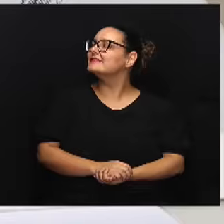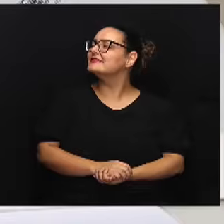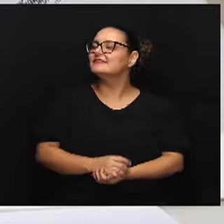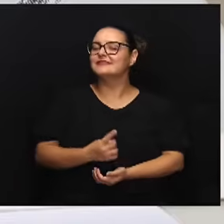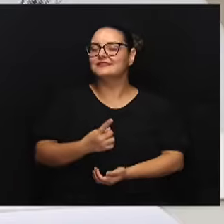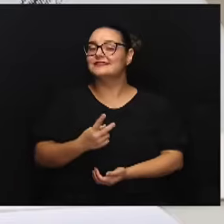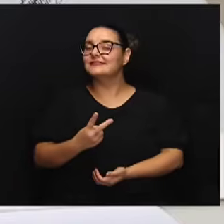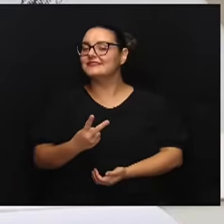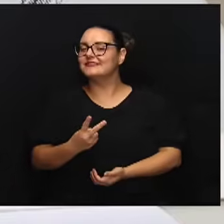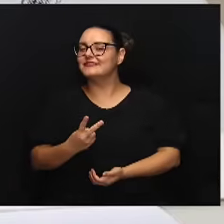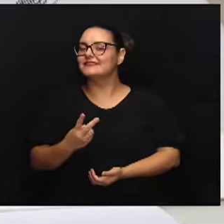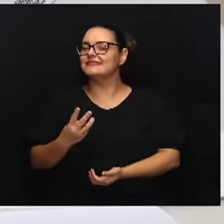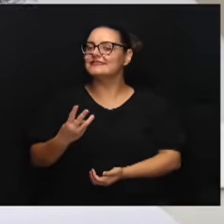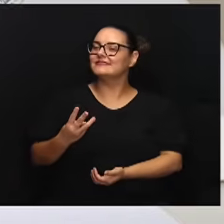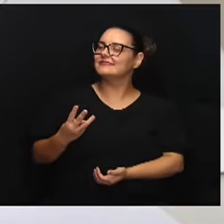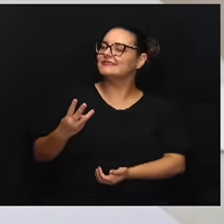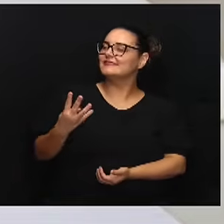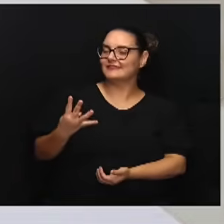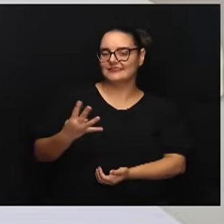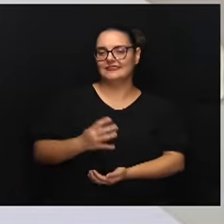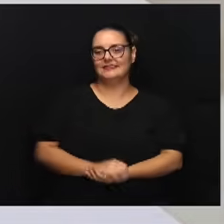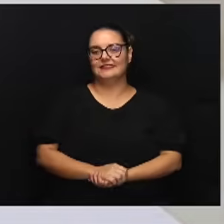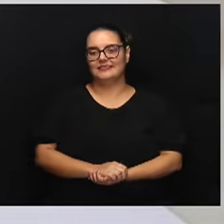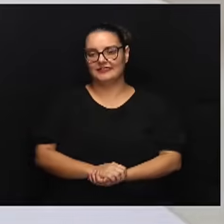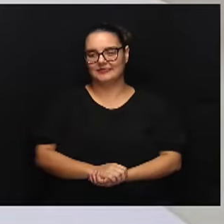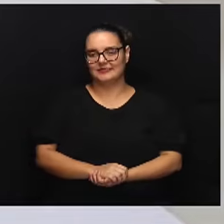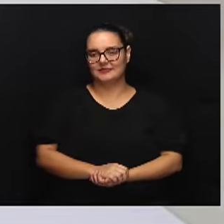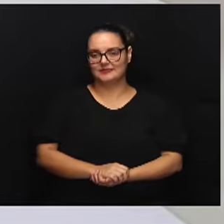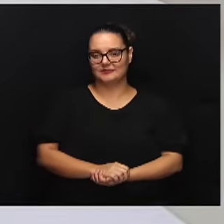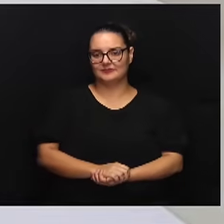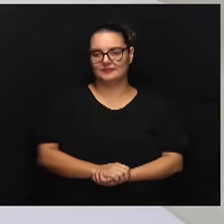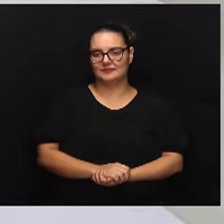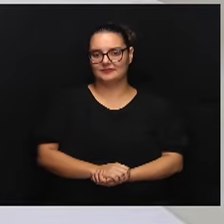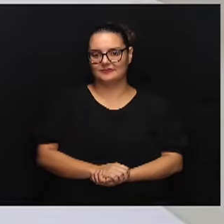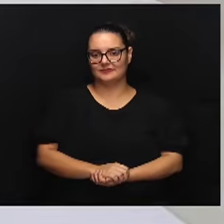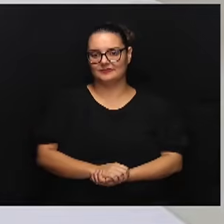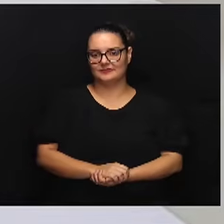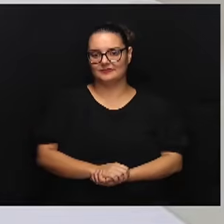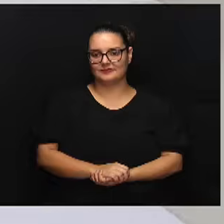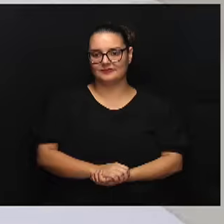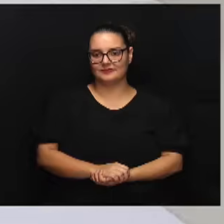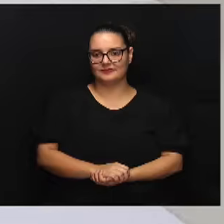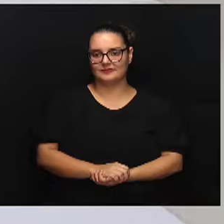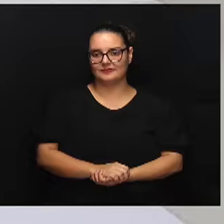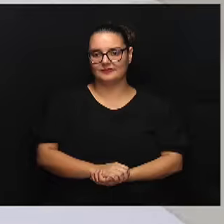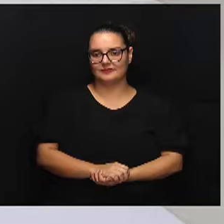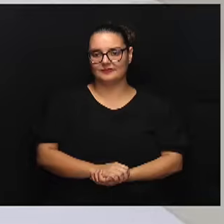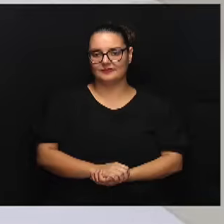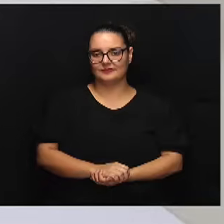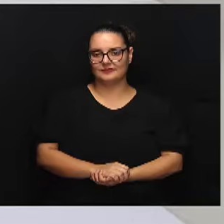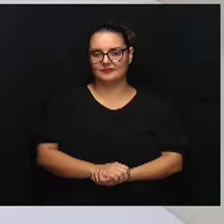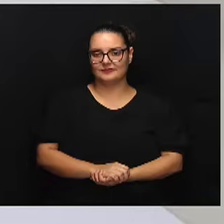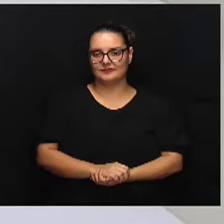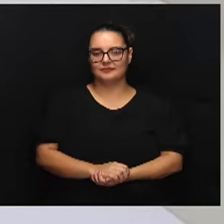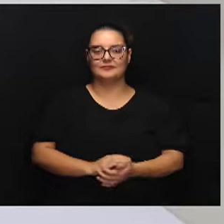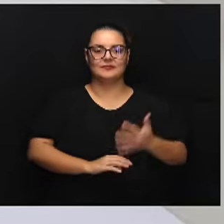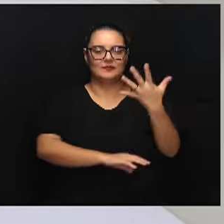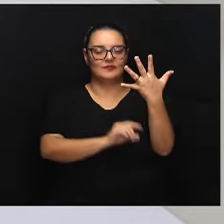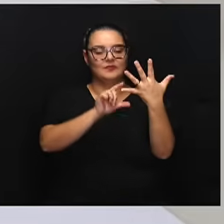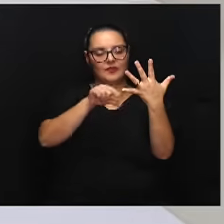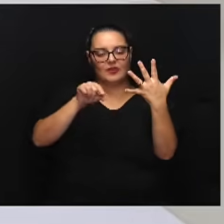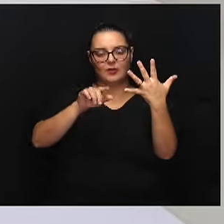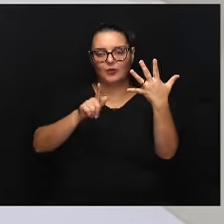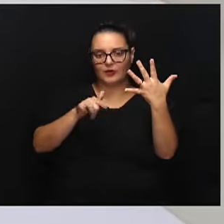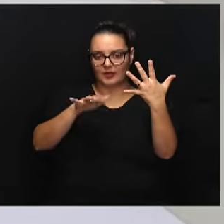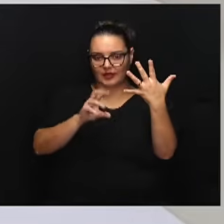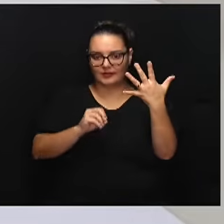2, 3, 4. Tá? Muito bom. E aí, para cortar, vocês vão puxar para